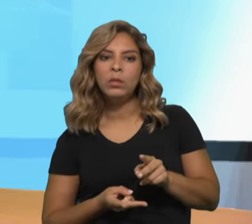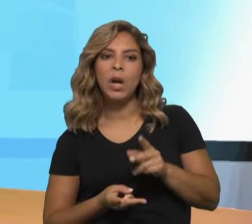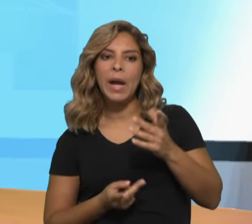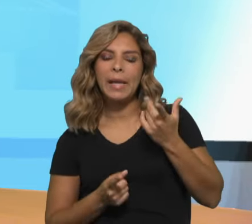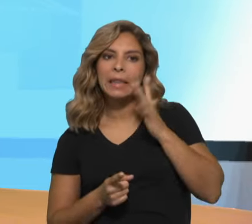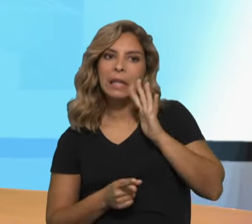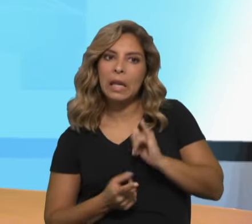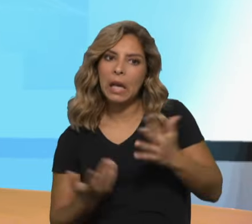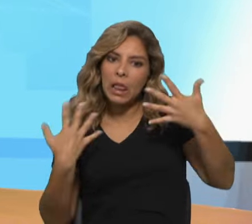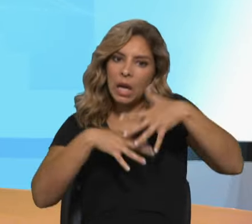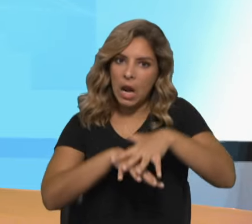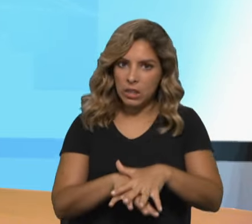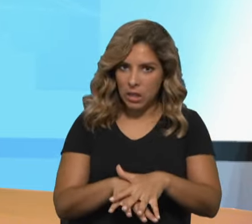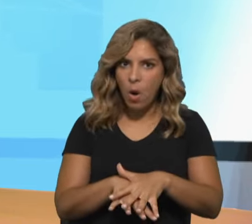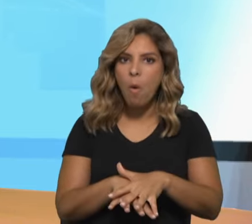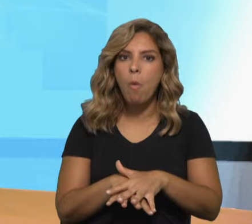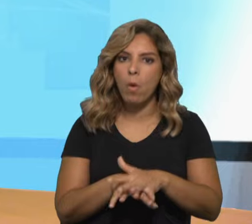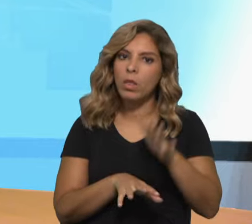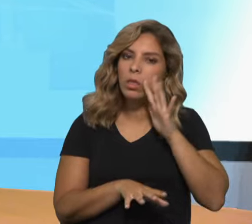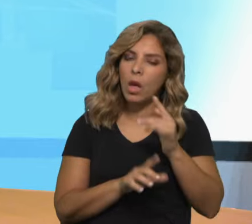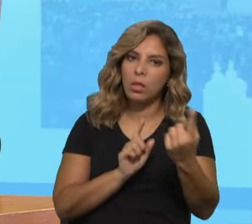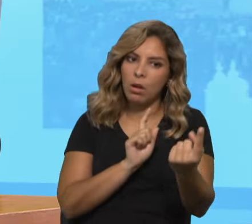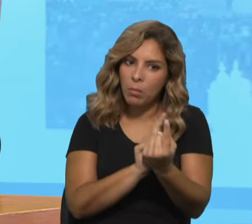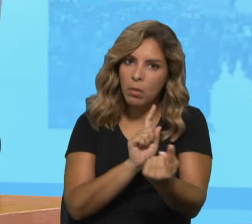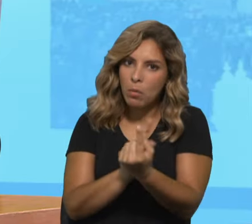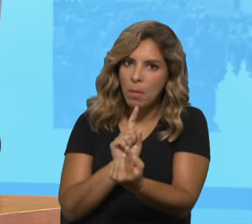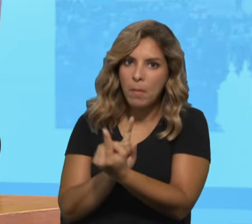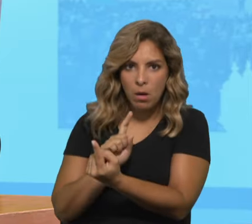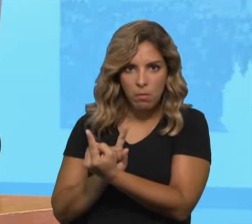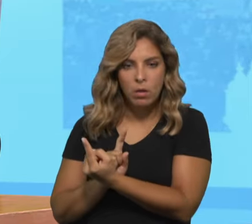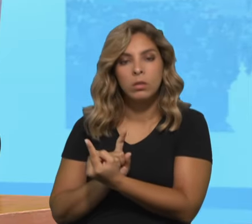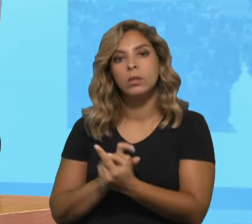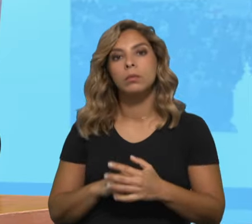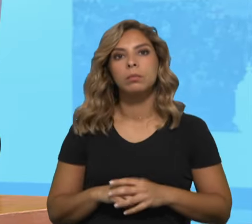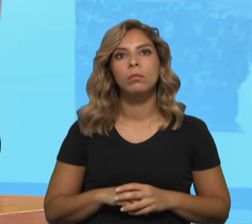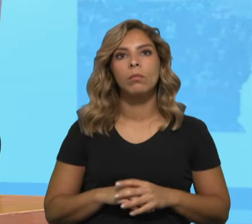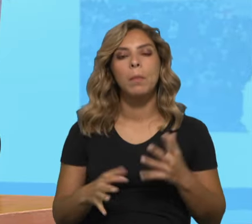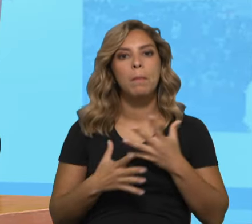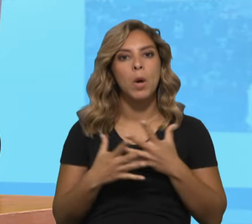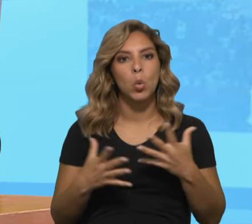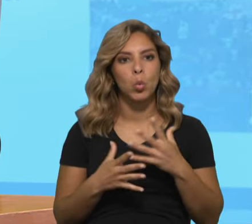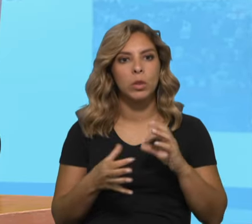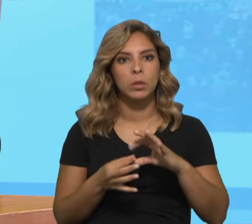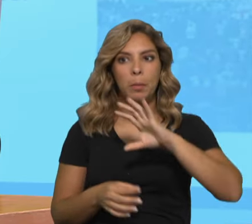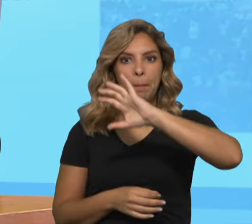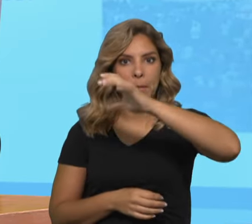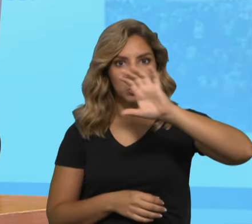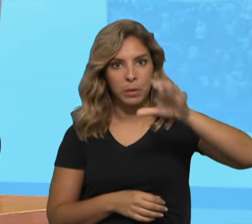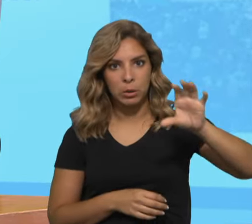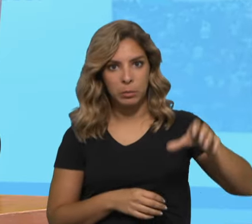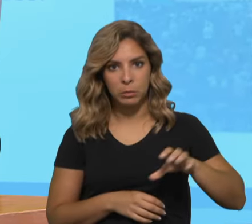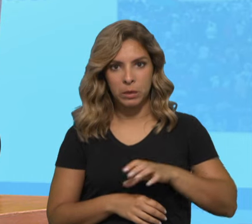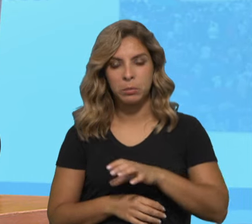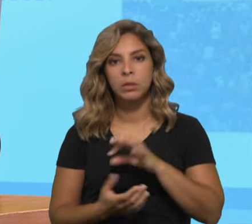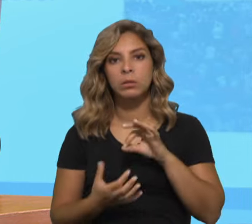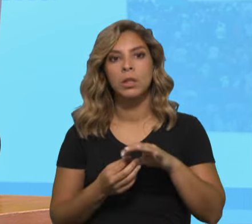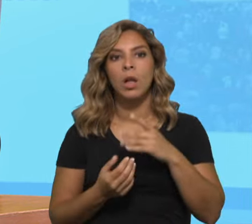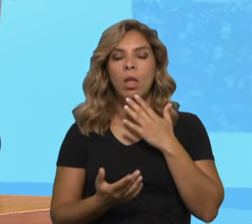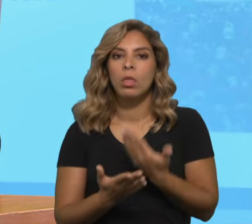as integrar melhor na nossa sociedade, sabendo que em muitos locais do nosso país essa